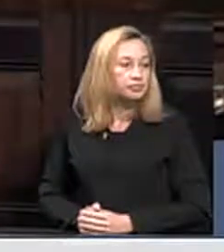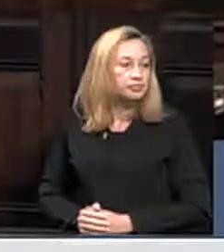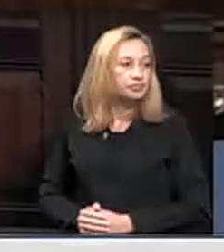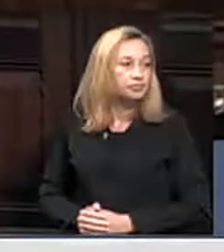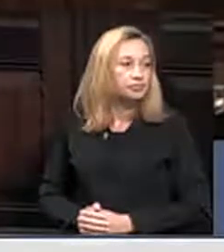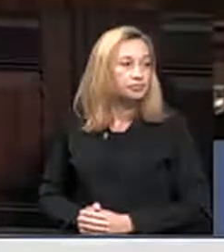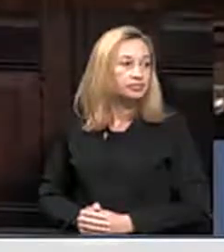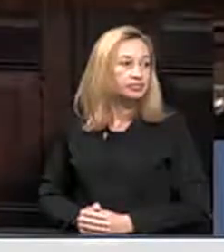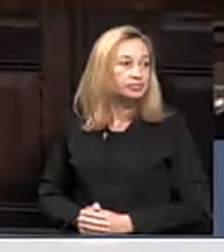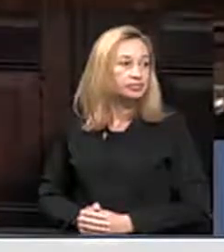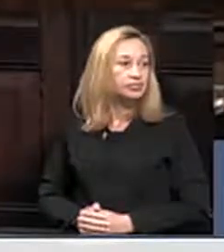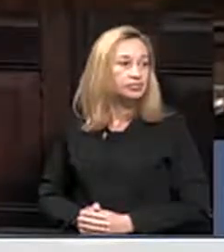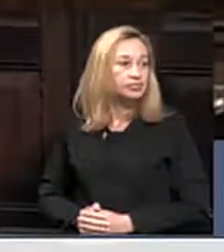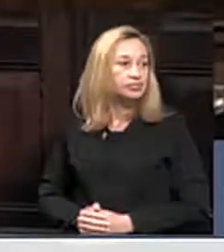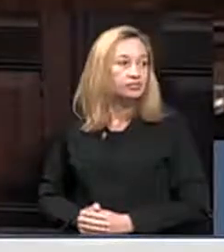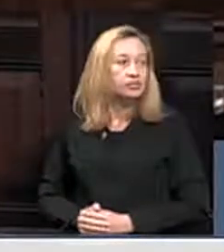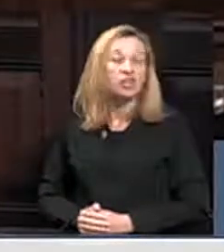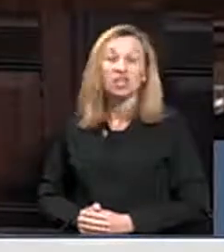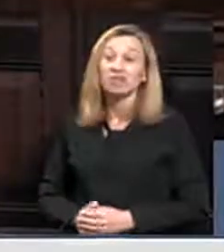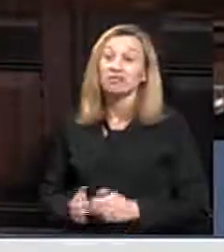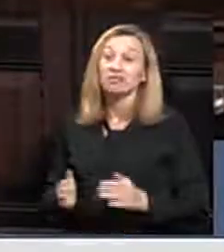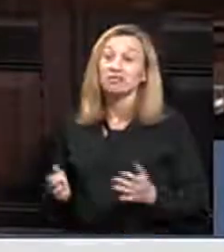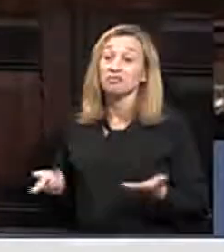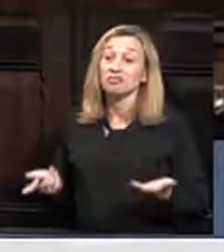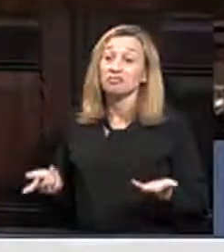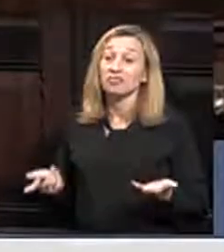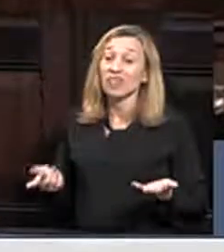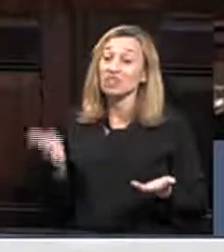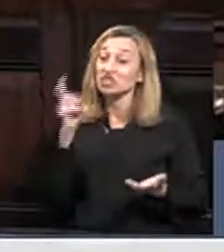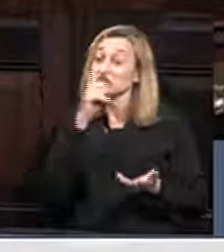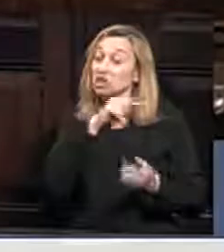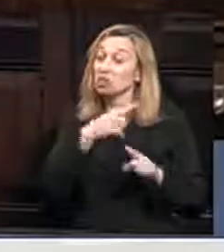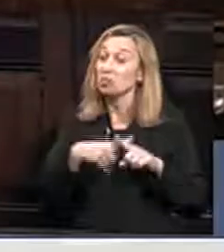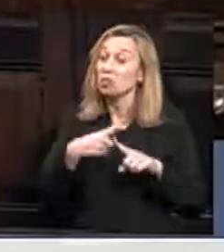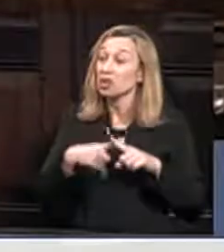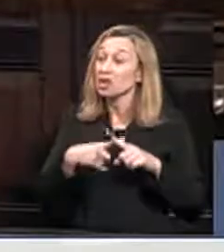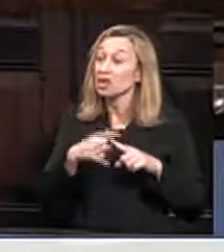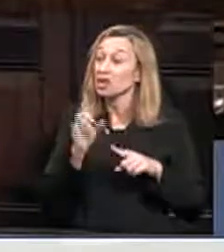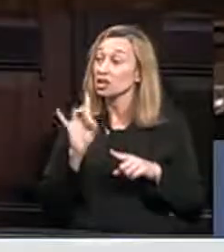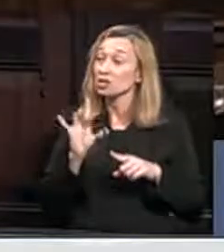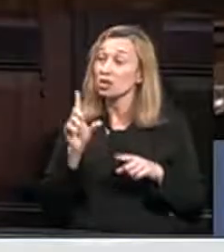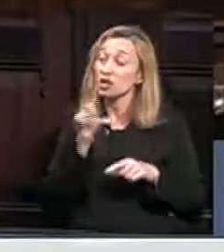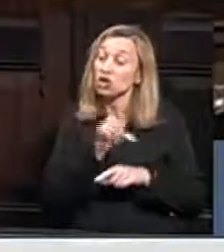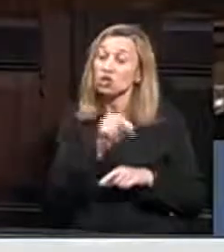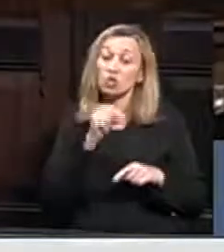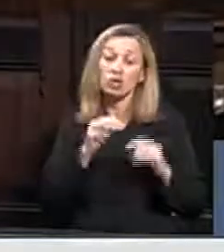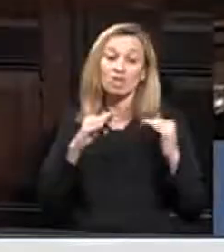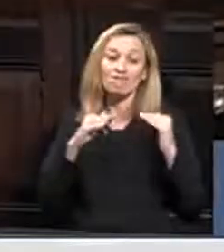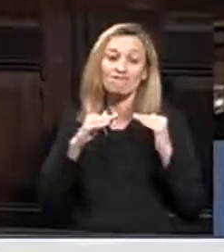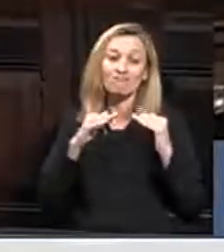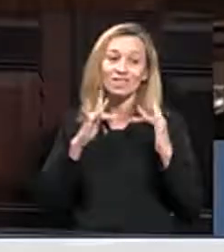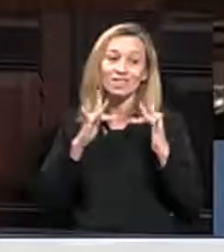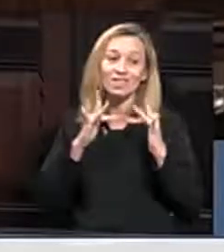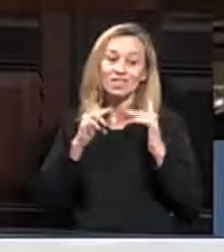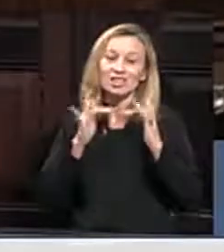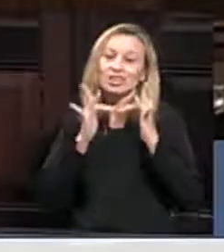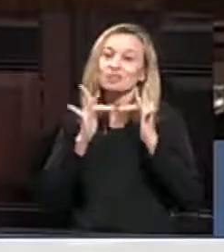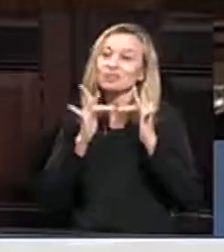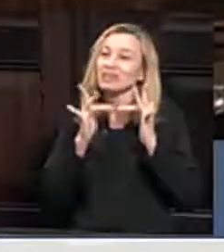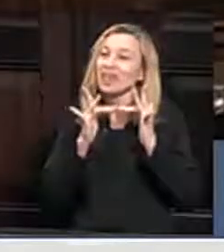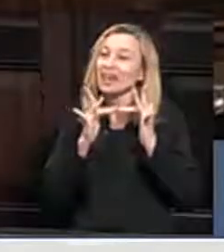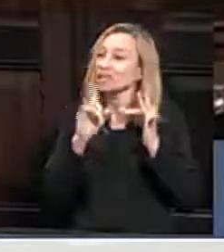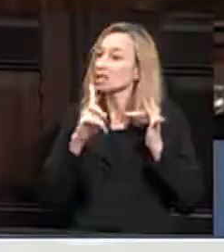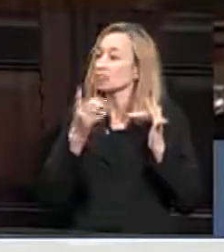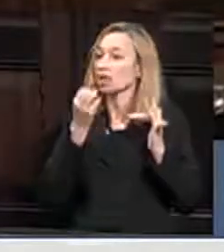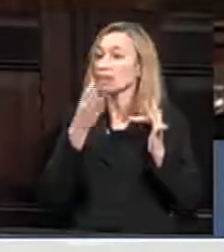fica muito na questão das simpatias, e isso não é bom para uma casa política. E